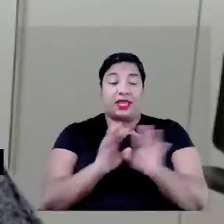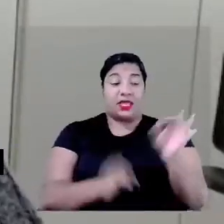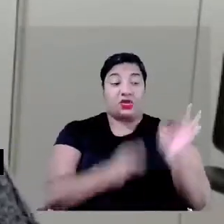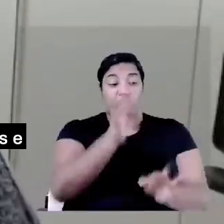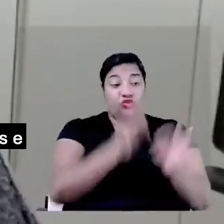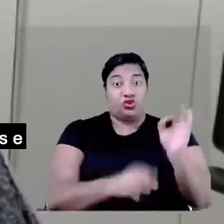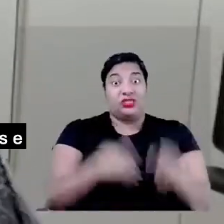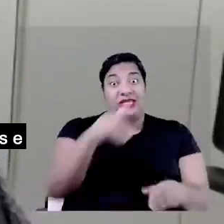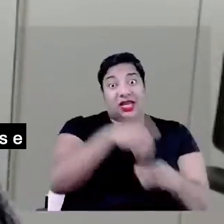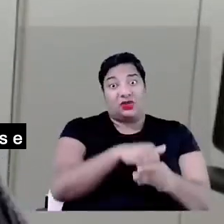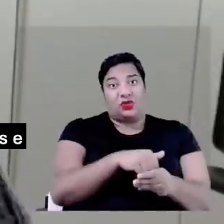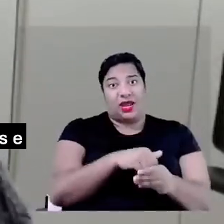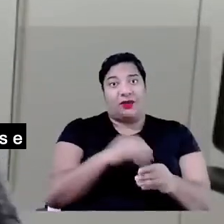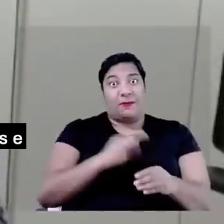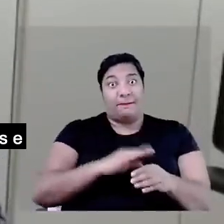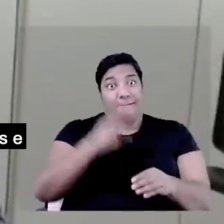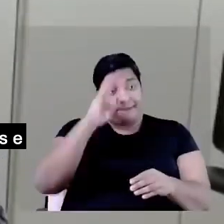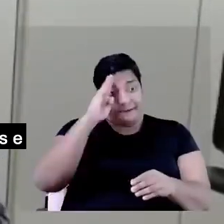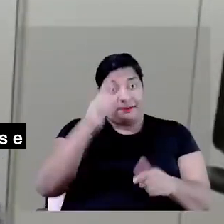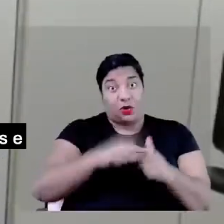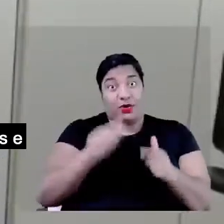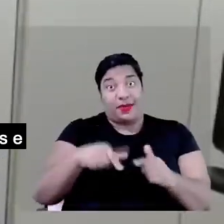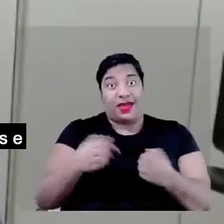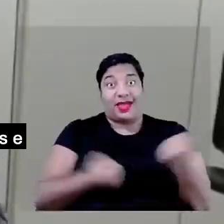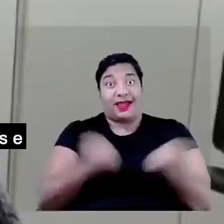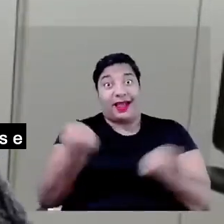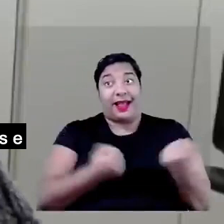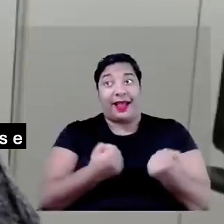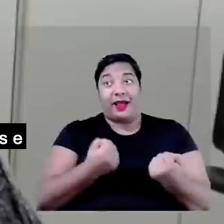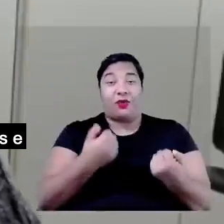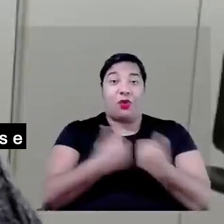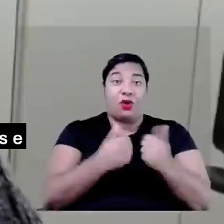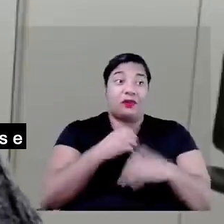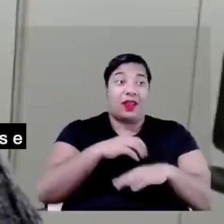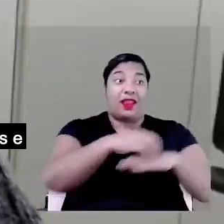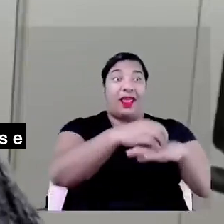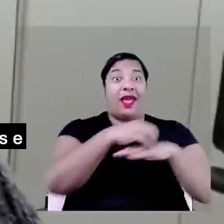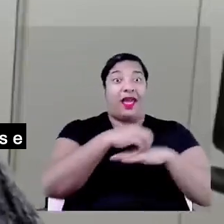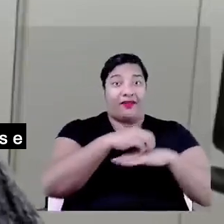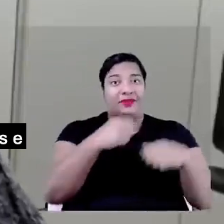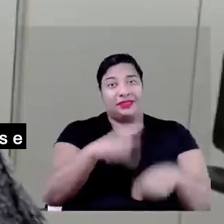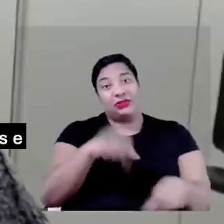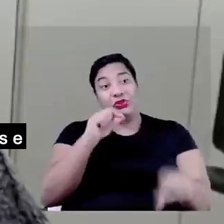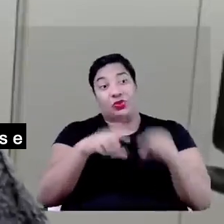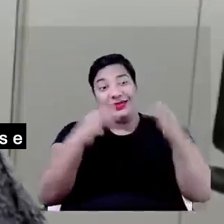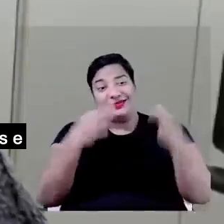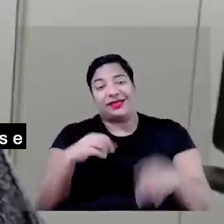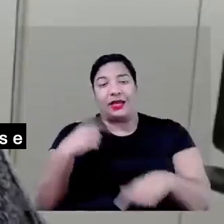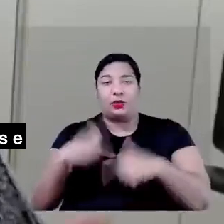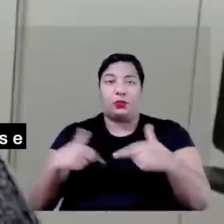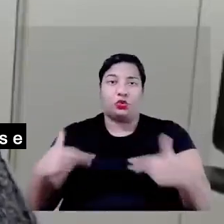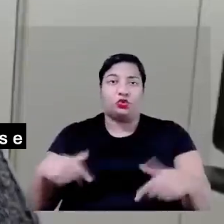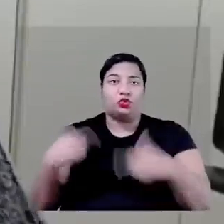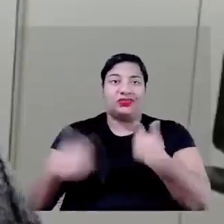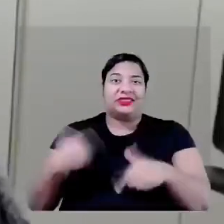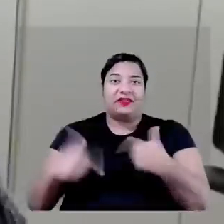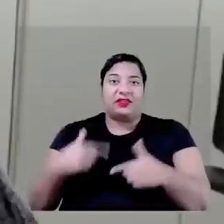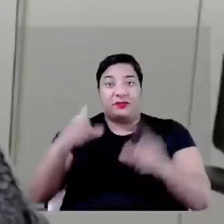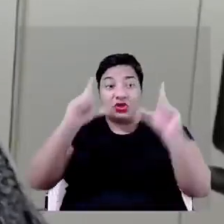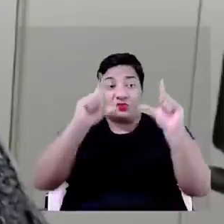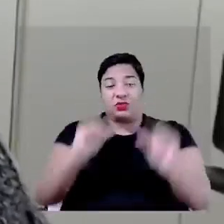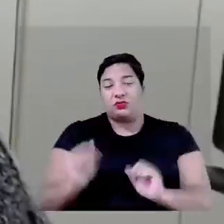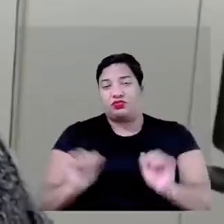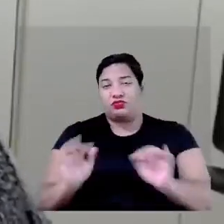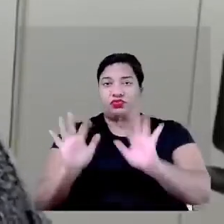mais impactante. Então, como fazer melhores escolhas relacionadas a produtos e serviços para reduzir as nossas emissões? Isso vale tanto